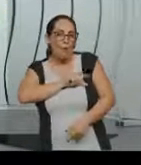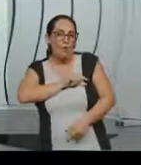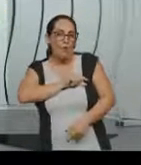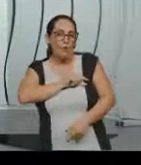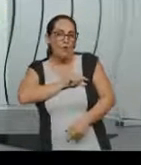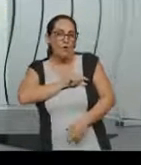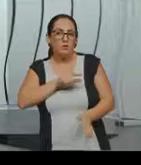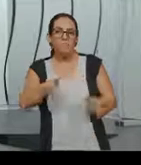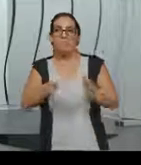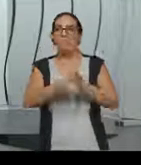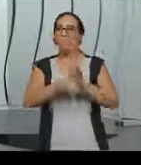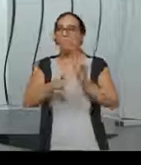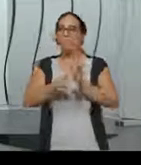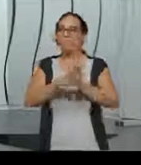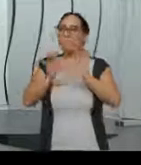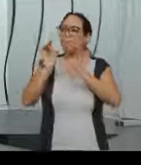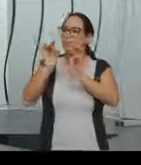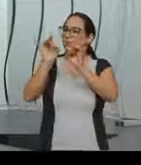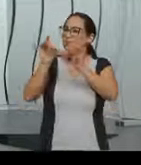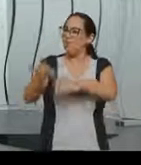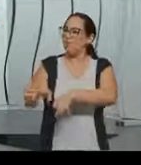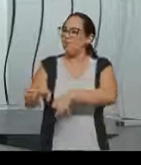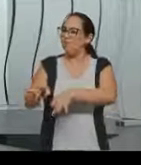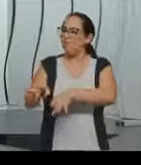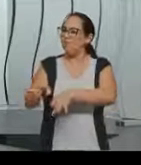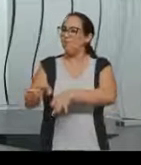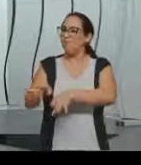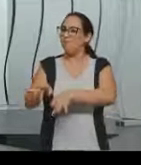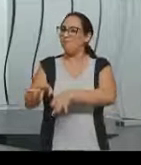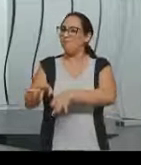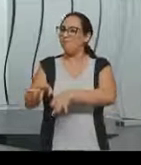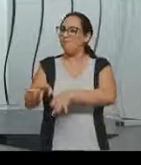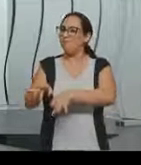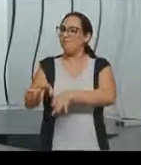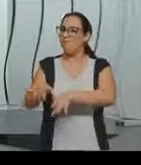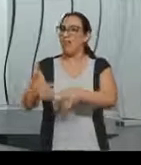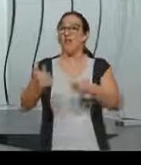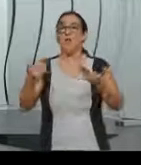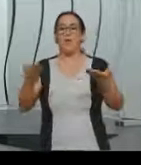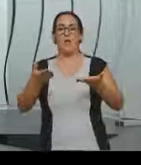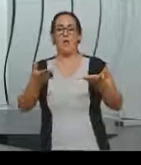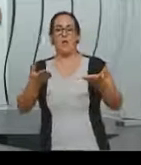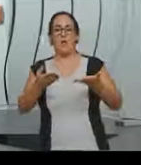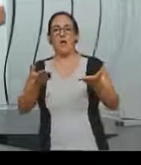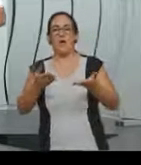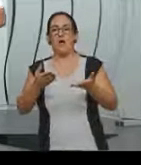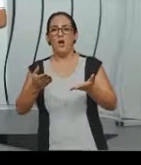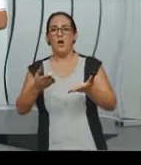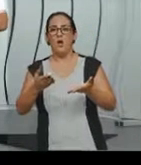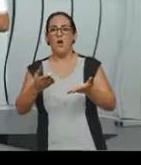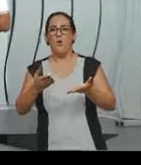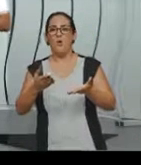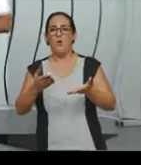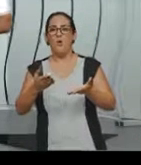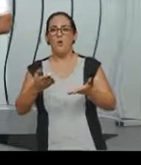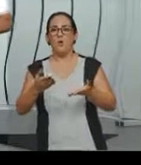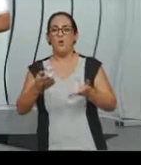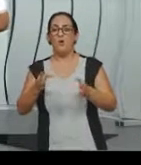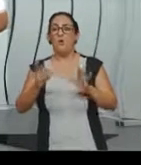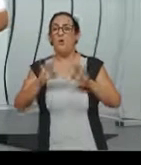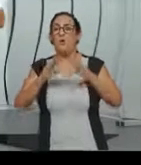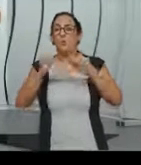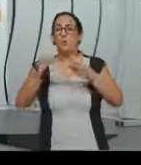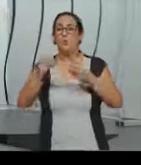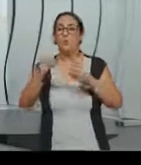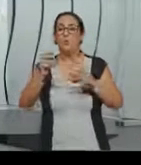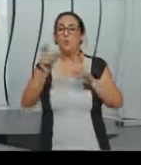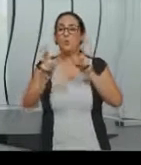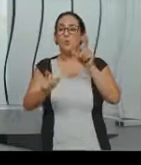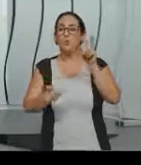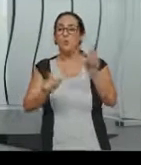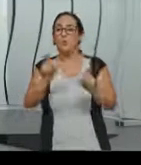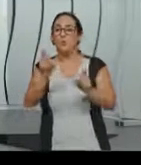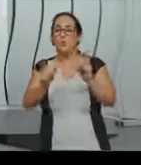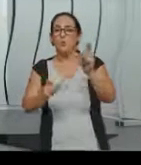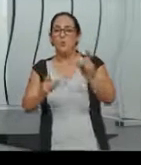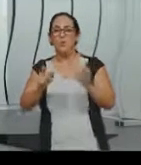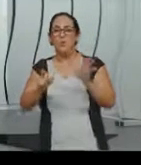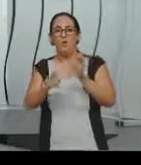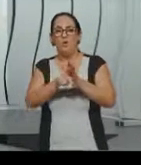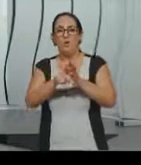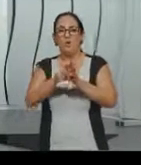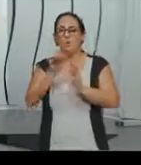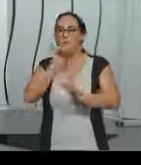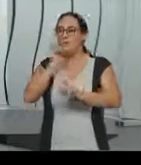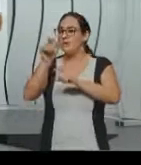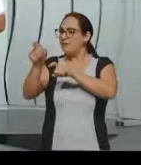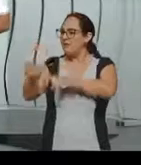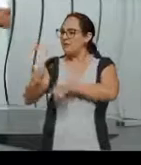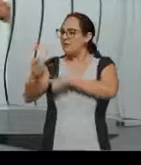de estar disponíveis nessa mesma condição. Só que os produtores, né, principalmente os